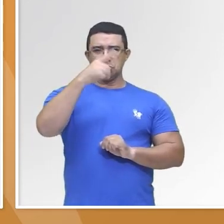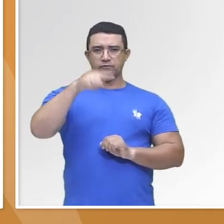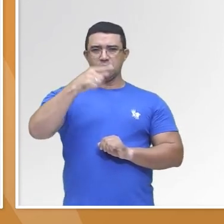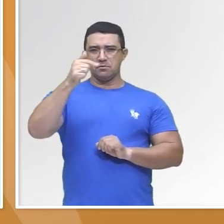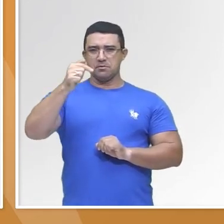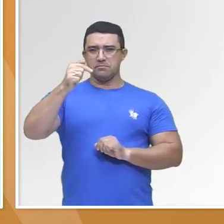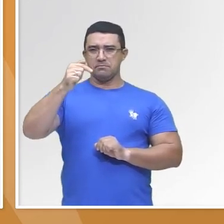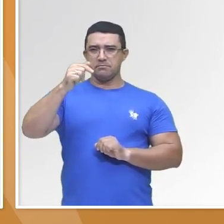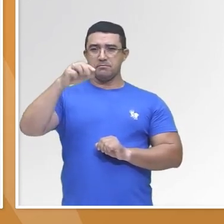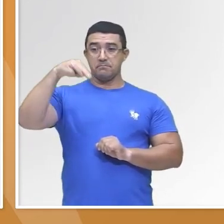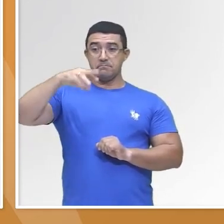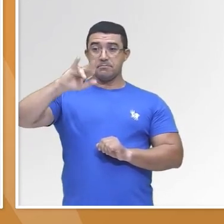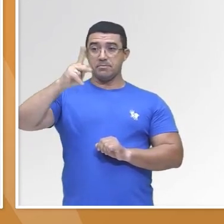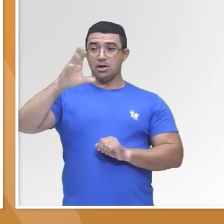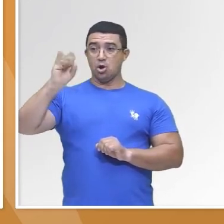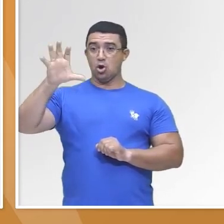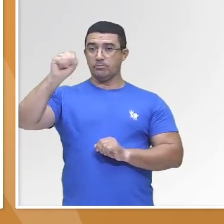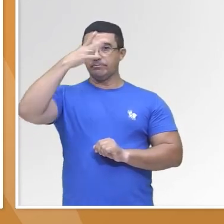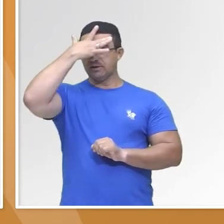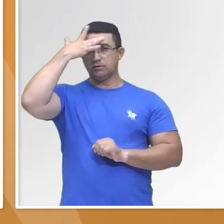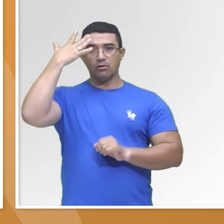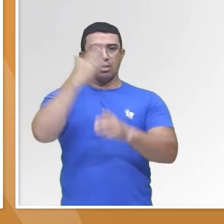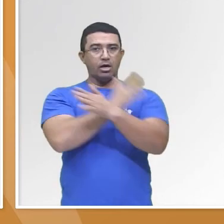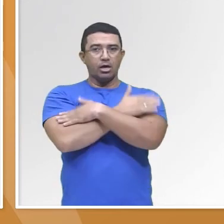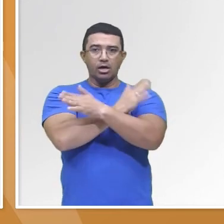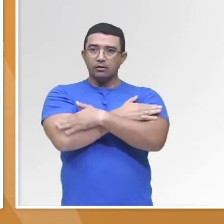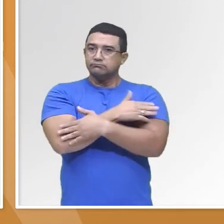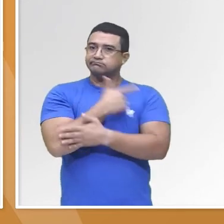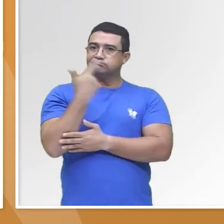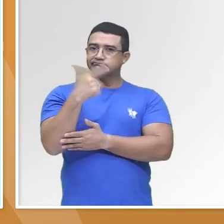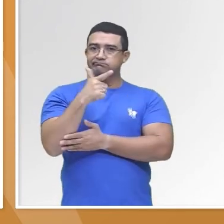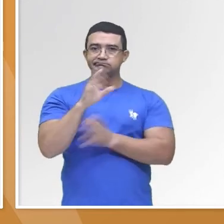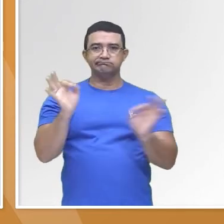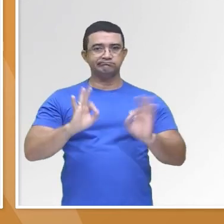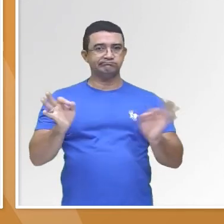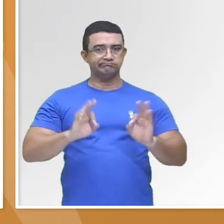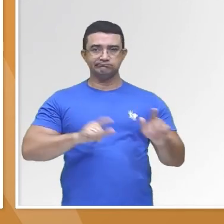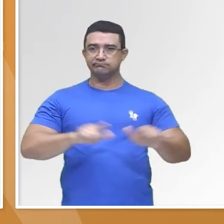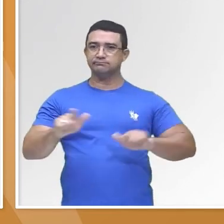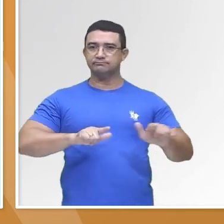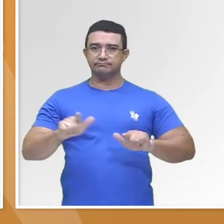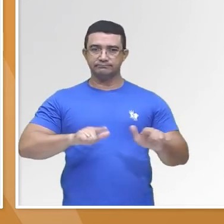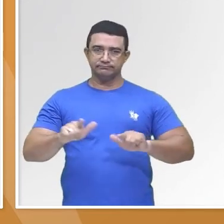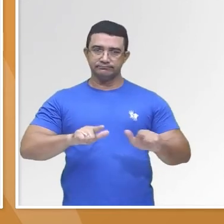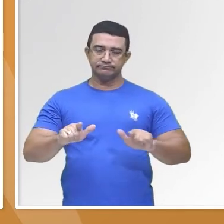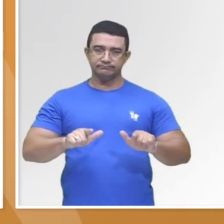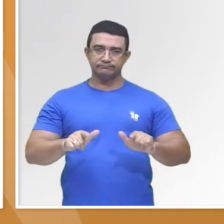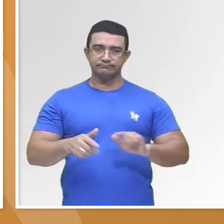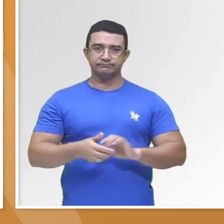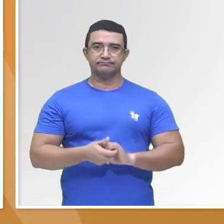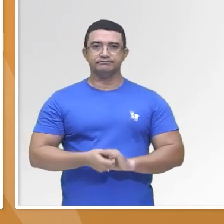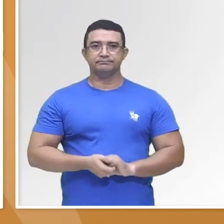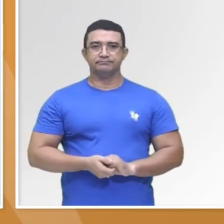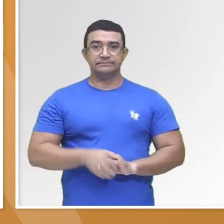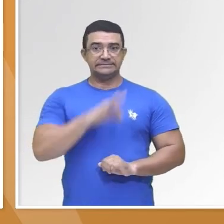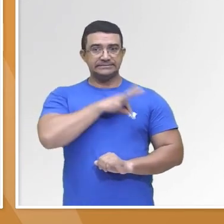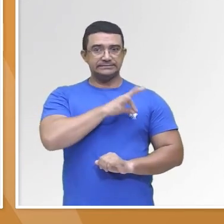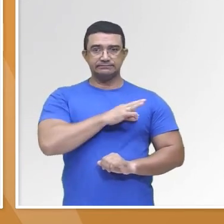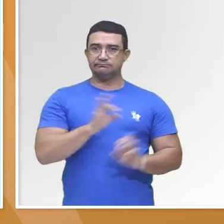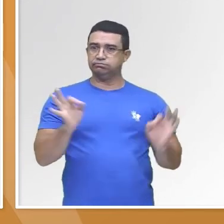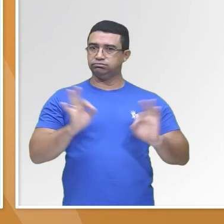de brasileiros desempregados, ou seja, sem exercer atividade econômica remunerada,